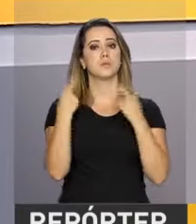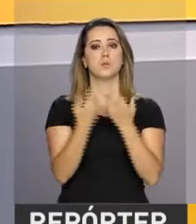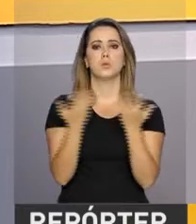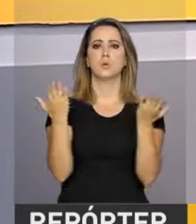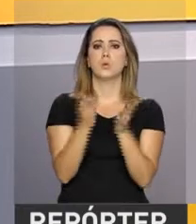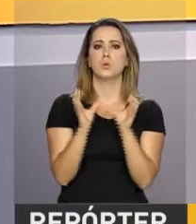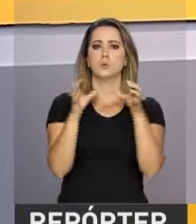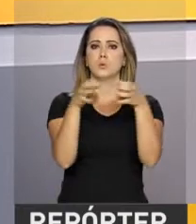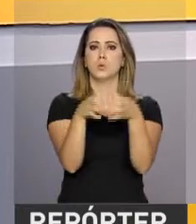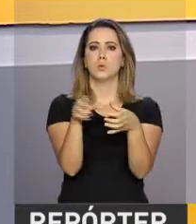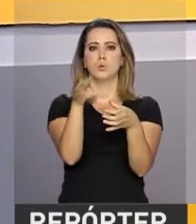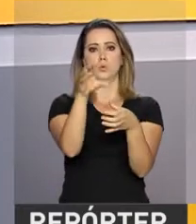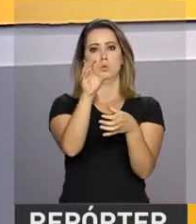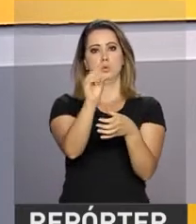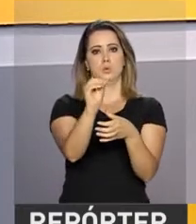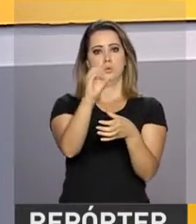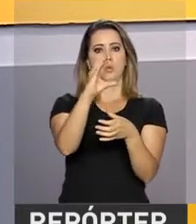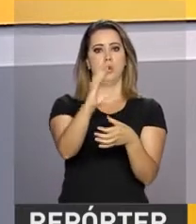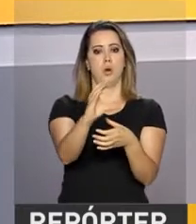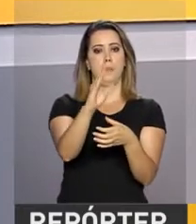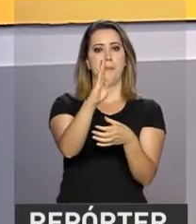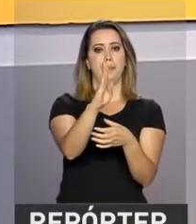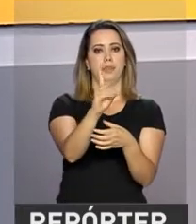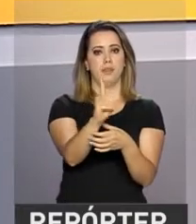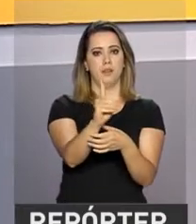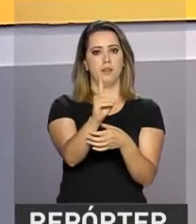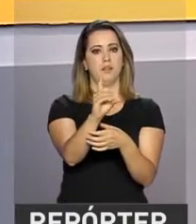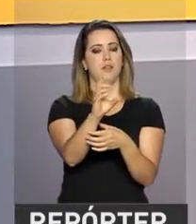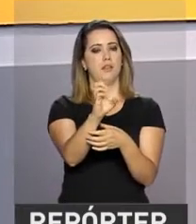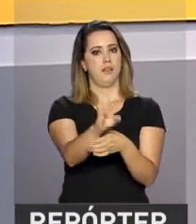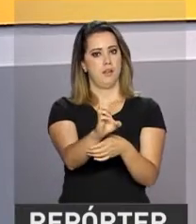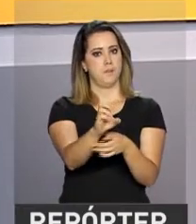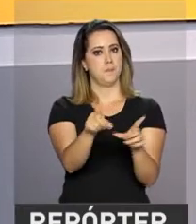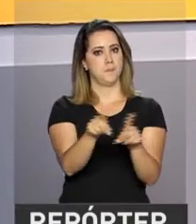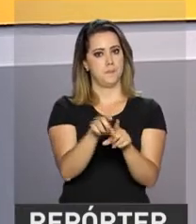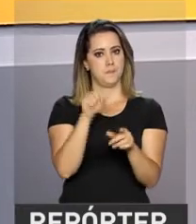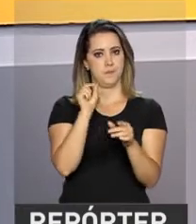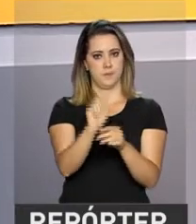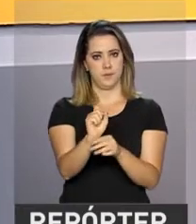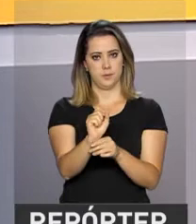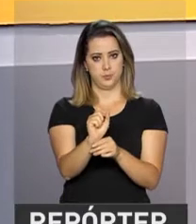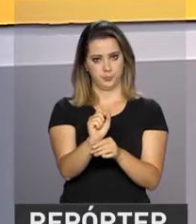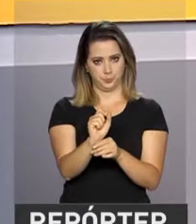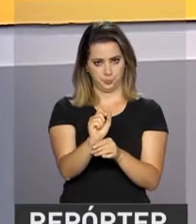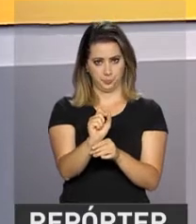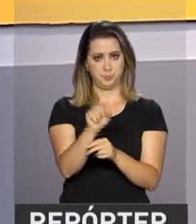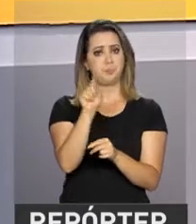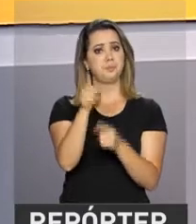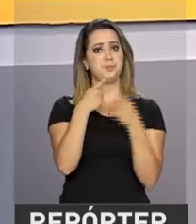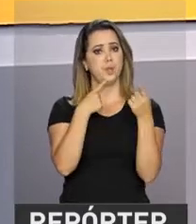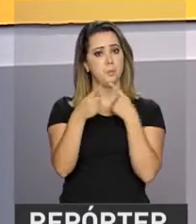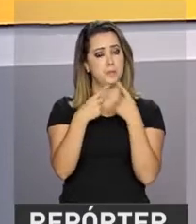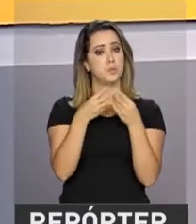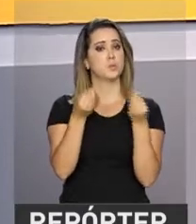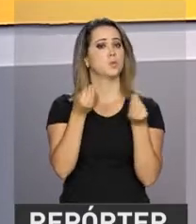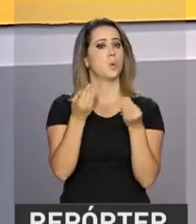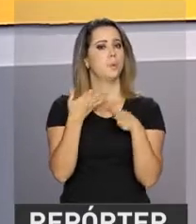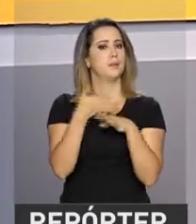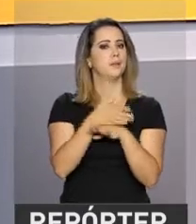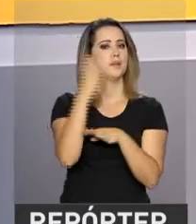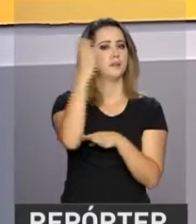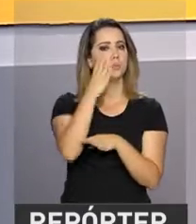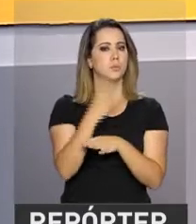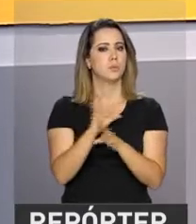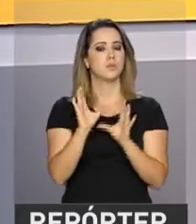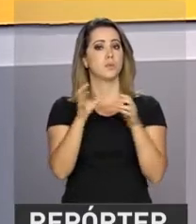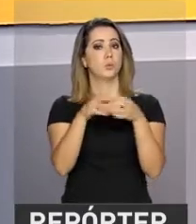reuniu hoje com a diretoria da Organização para a Cooperação e Desenvolvimento Econômico, a OCDE, para discutir a entrada